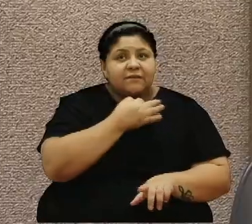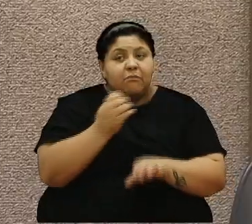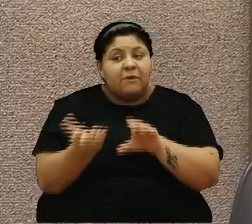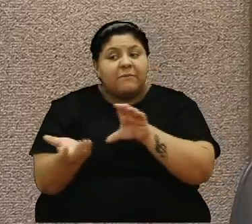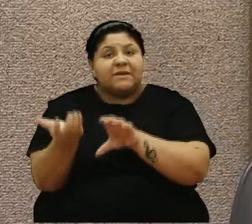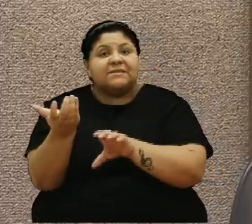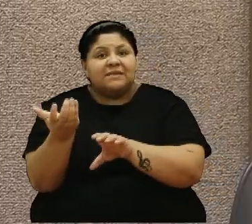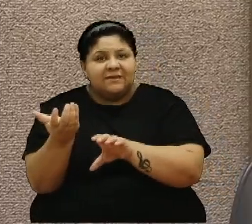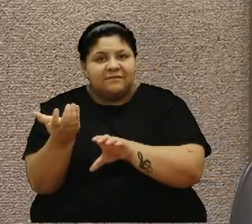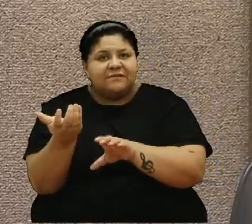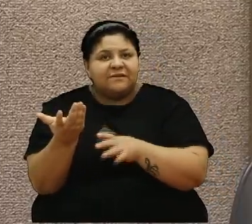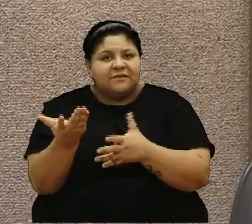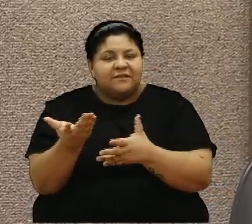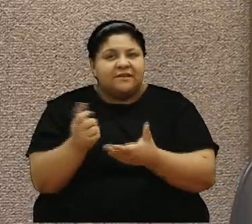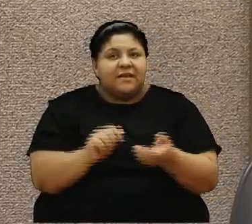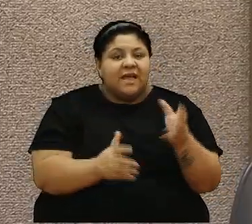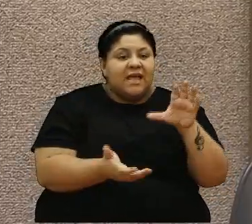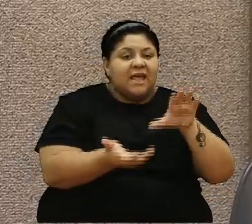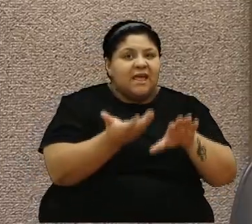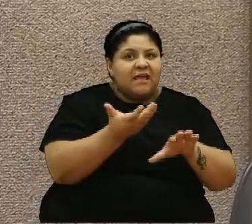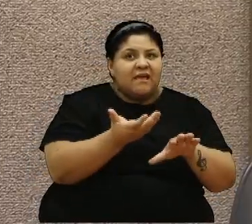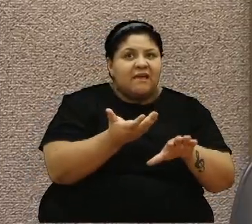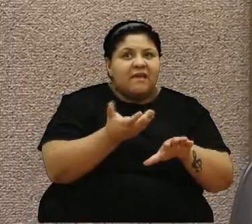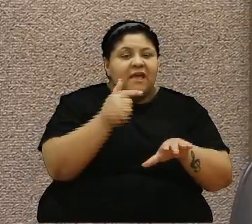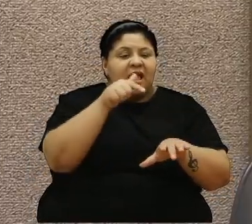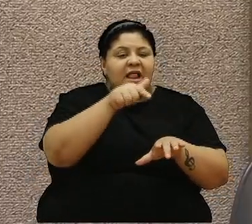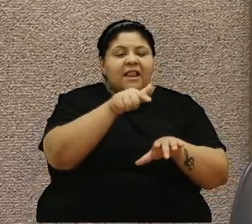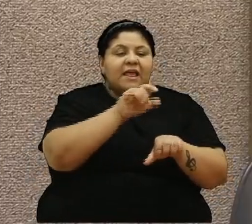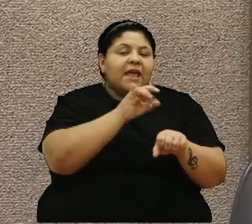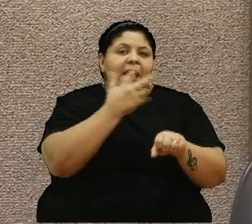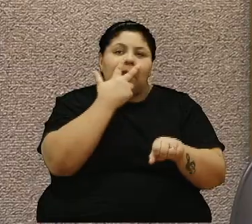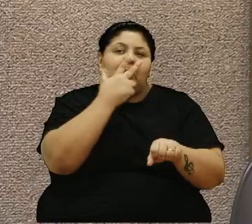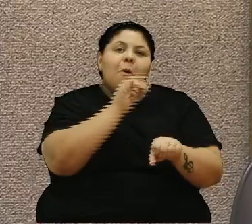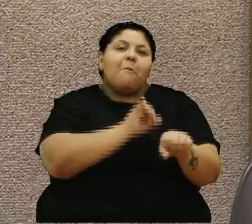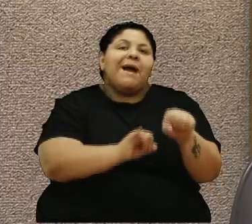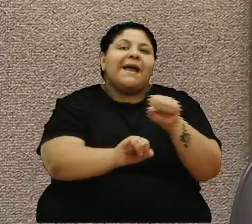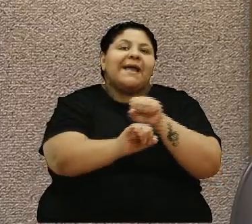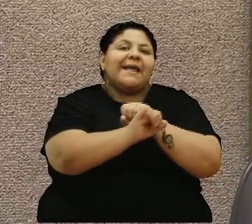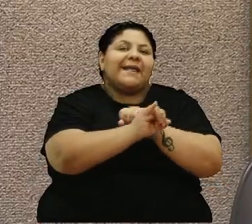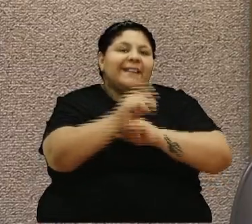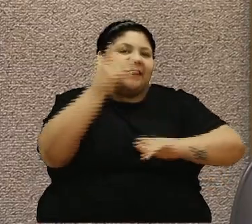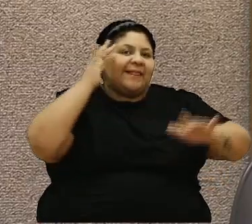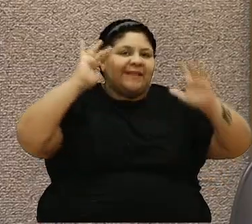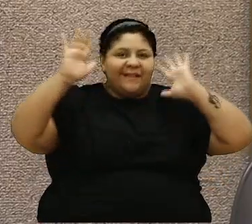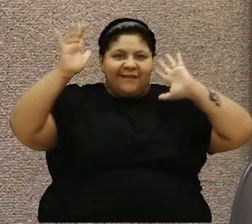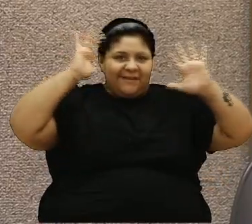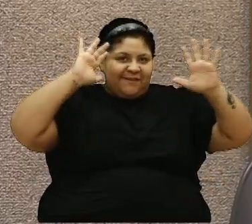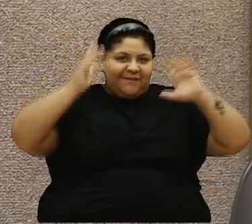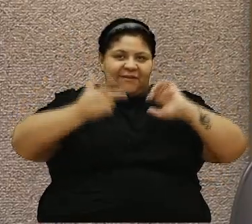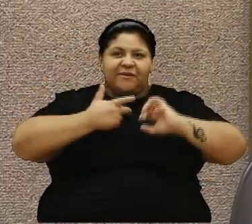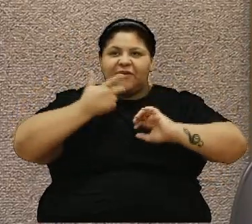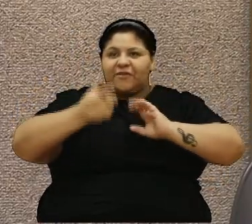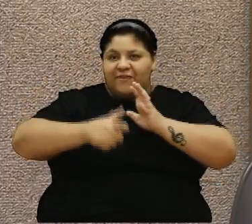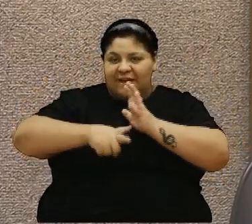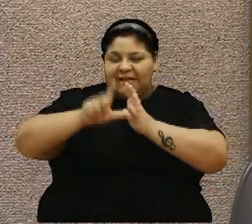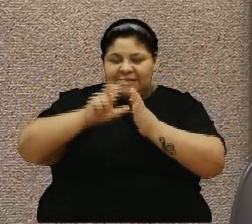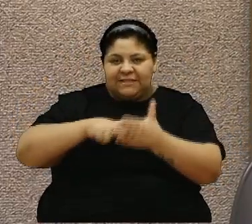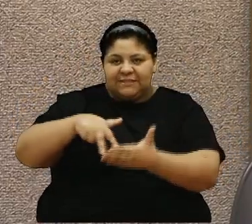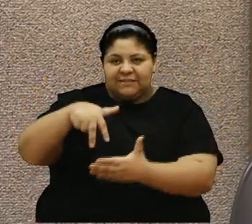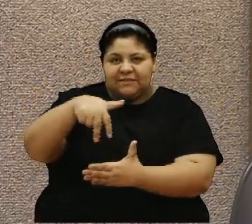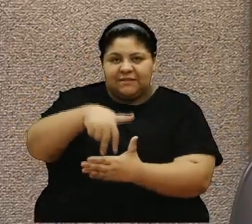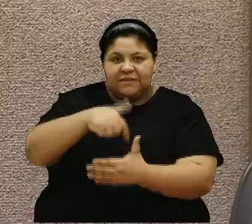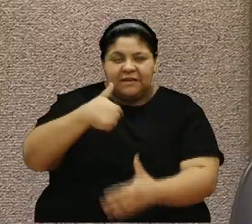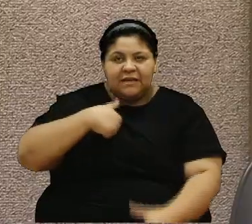Brasília. Brasília é a ilha da fantasia, tá? E aquilo que eu falei antes na tribuna, que a minha